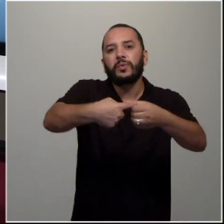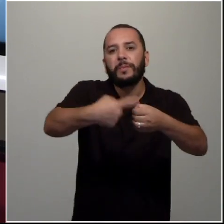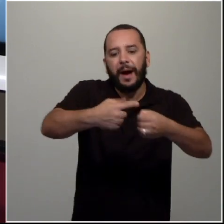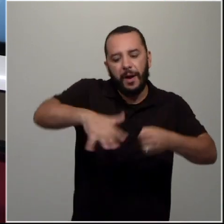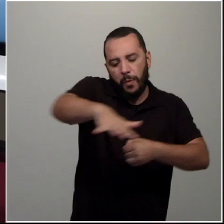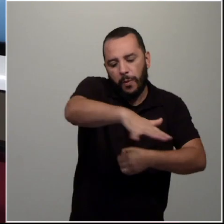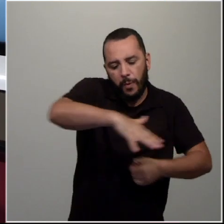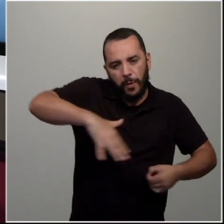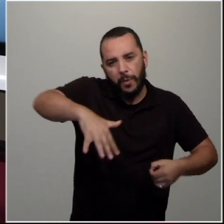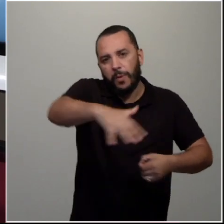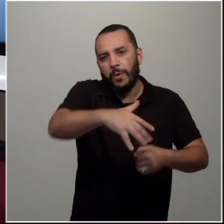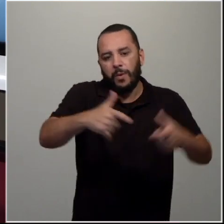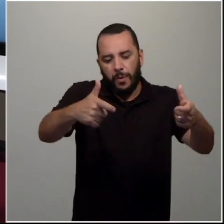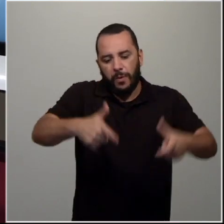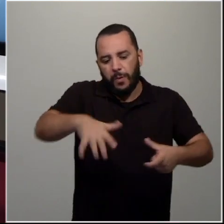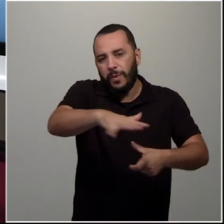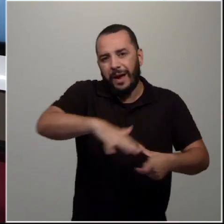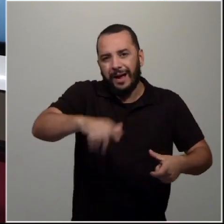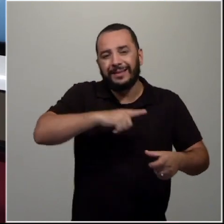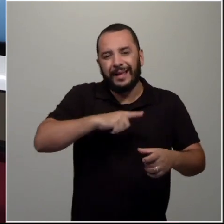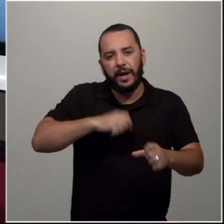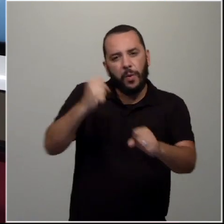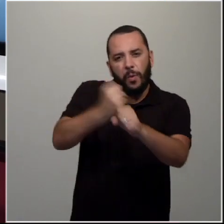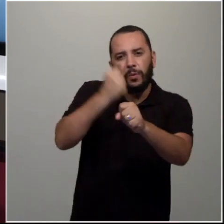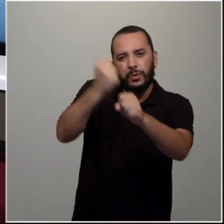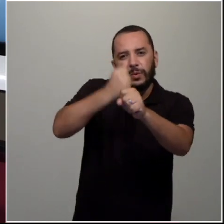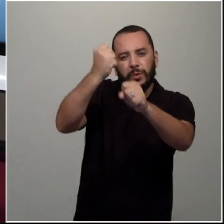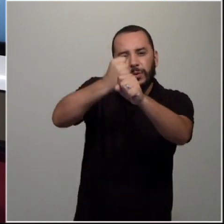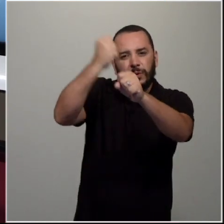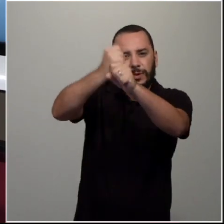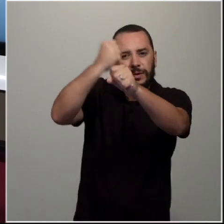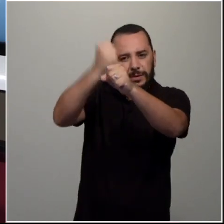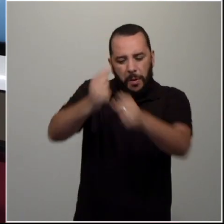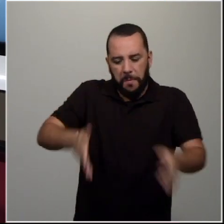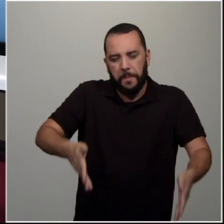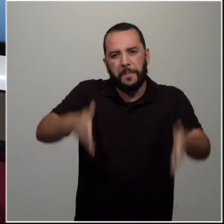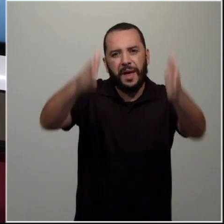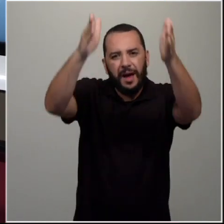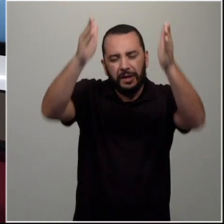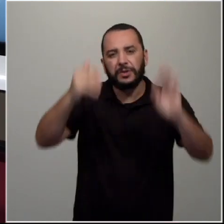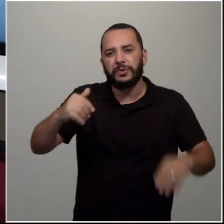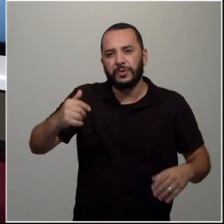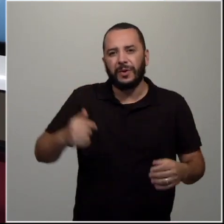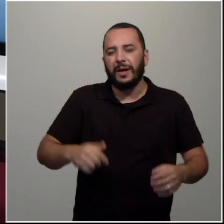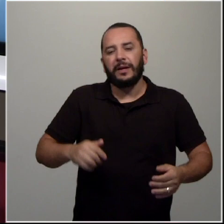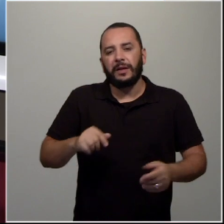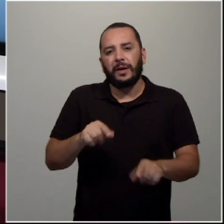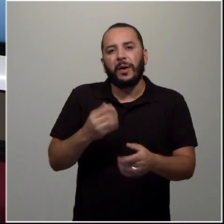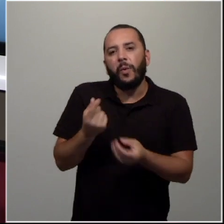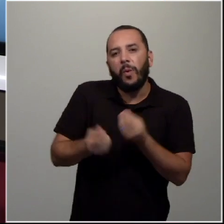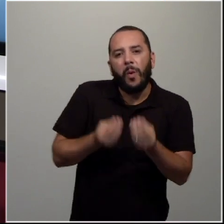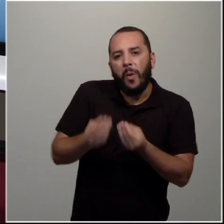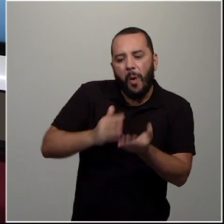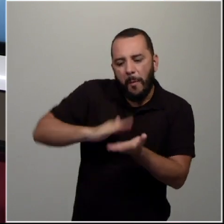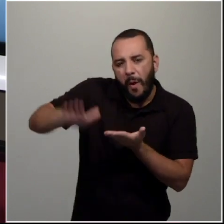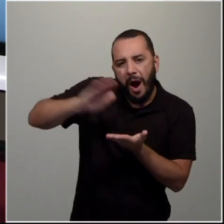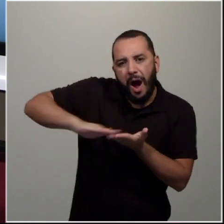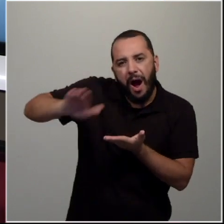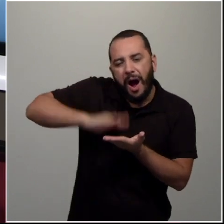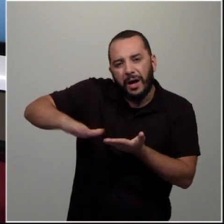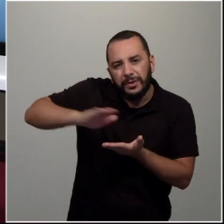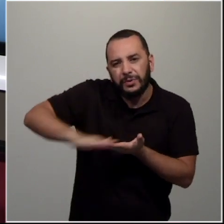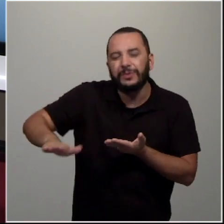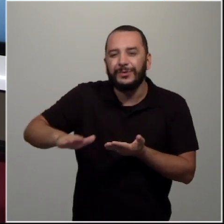é alguma construção que está recente com a qual será o gasto para até pra fazer aquela construção e